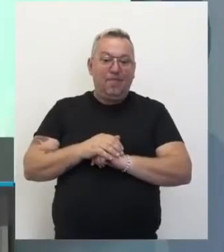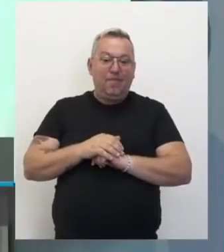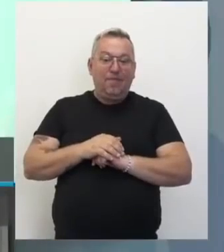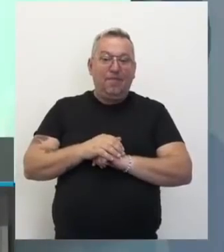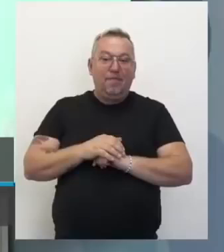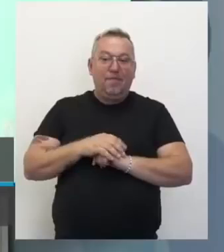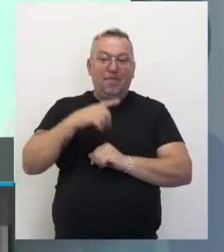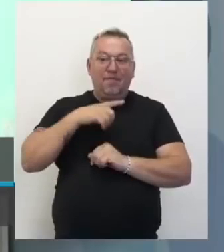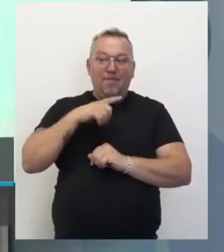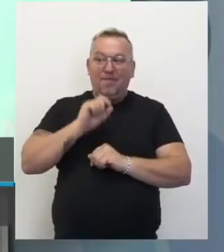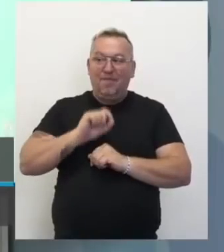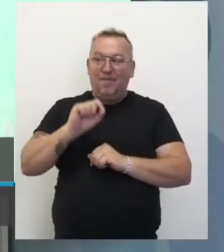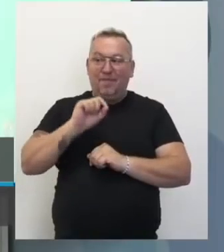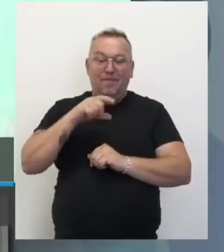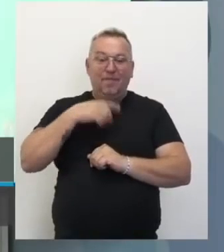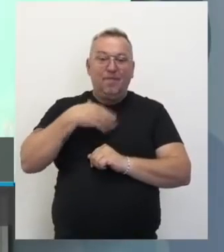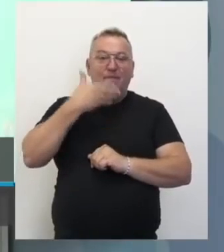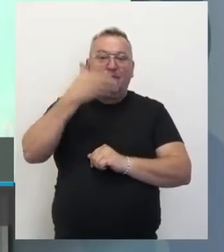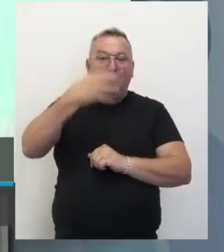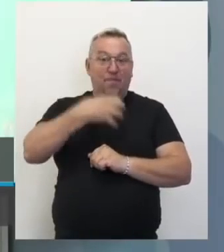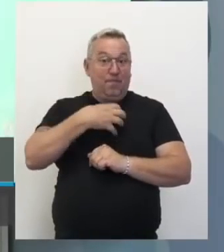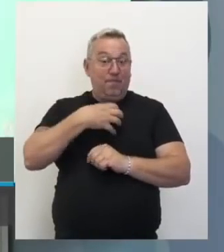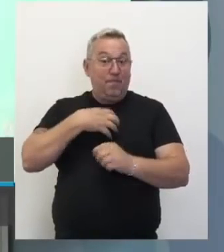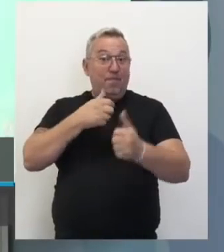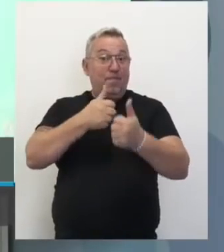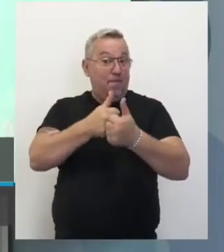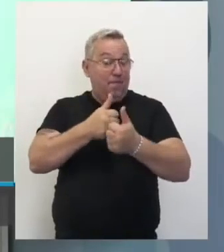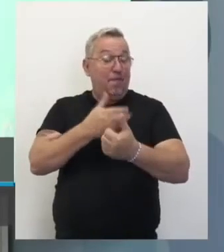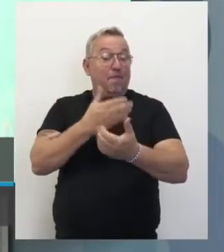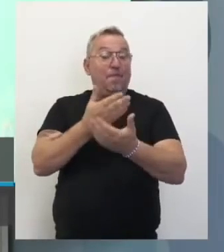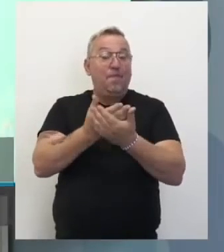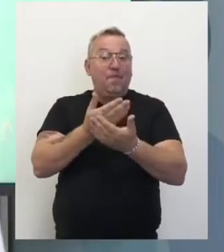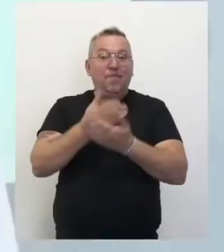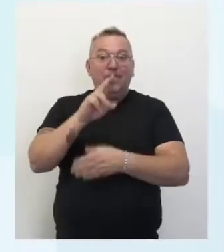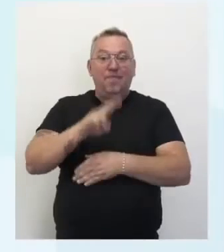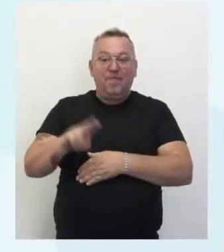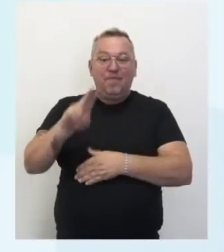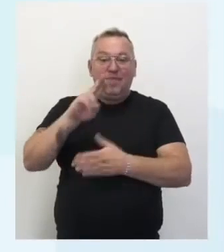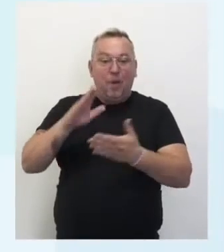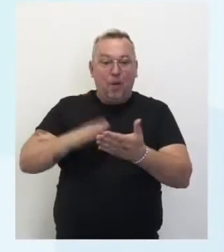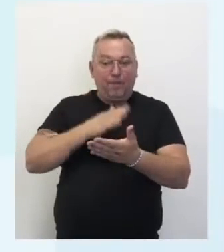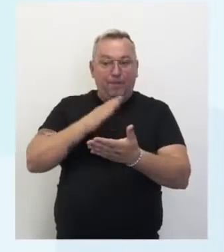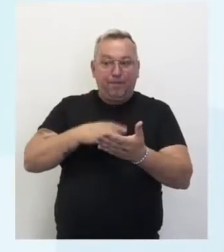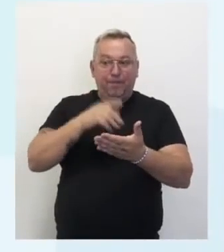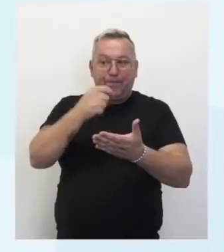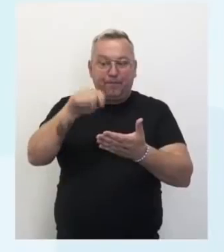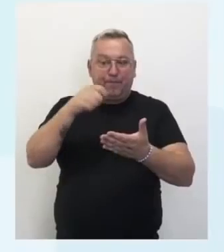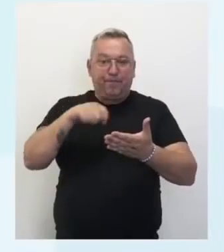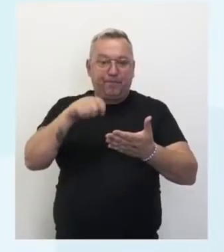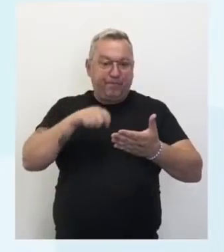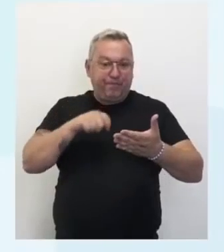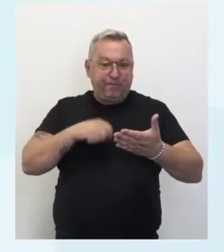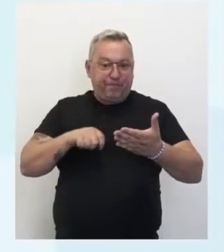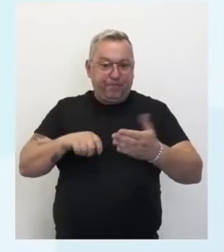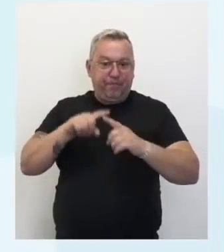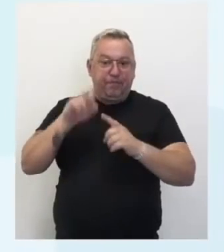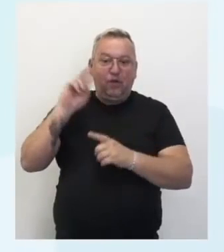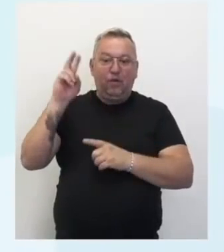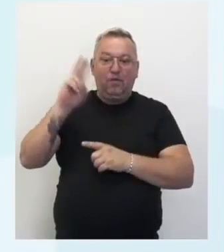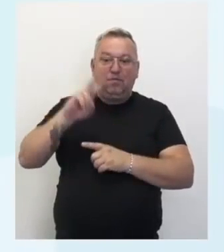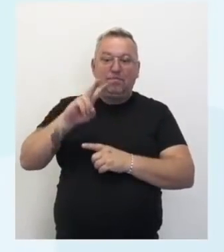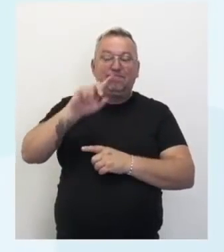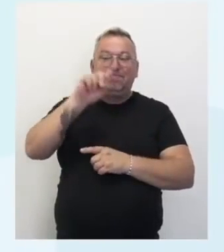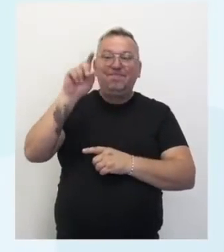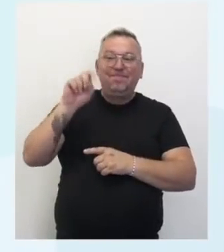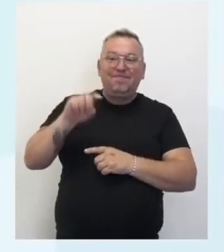é lógico, né, que a melhor forma de acompanhar essa aula é usar o seu caderninho para anotação, tirar as suas dúvidas,